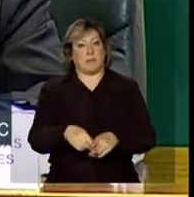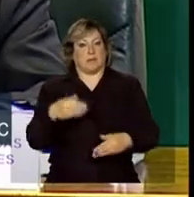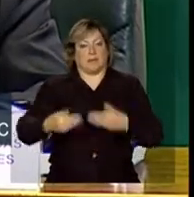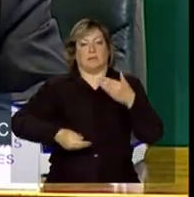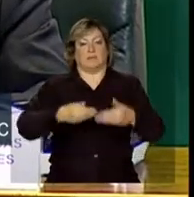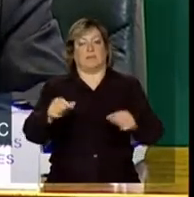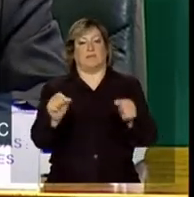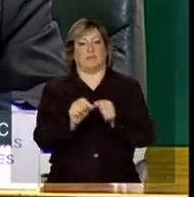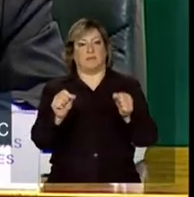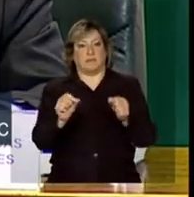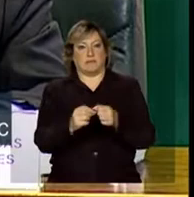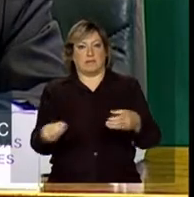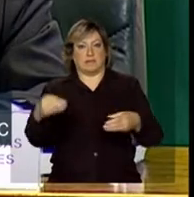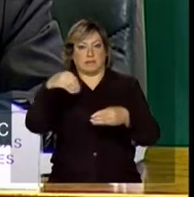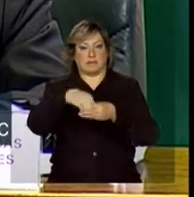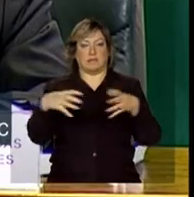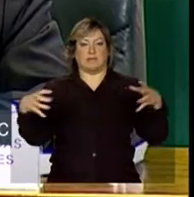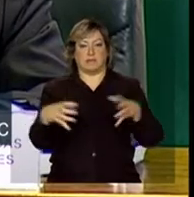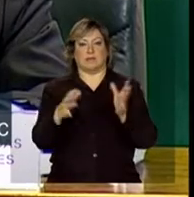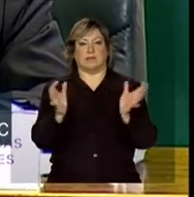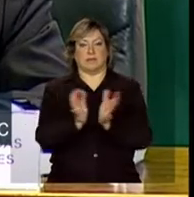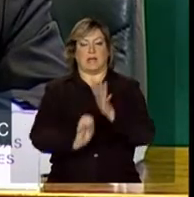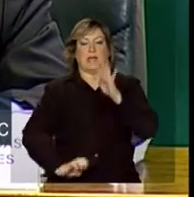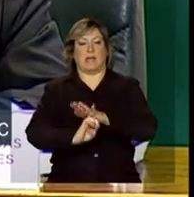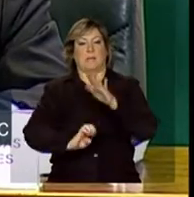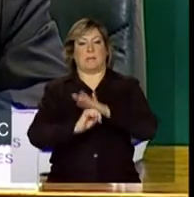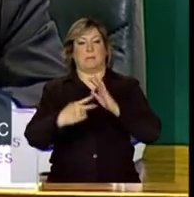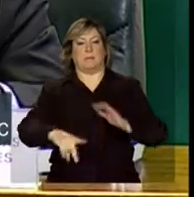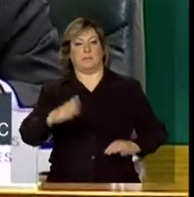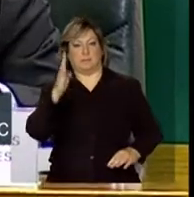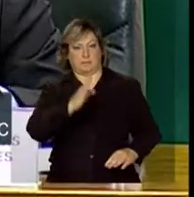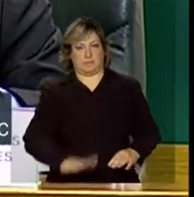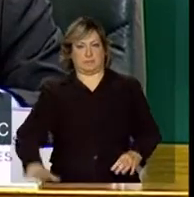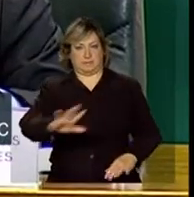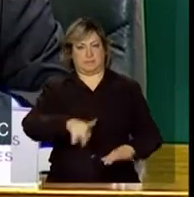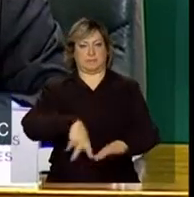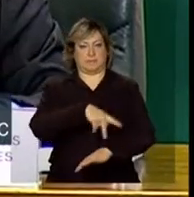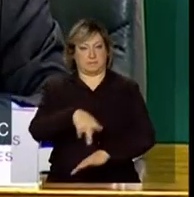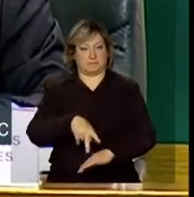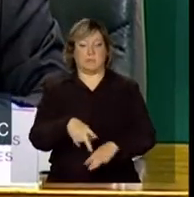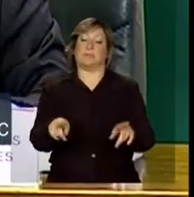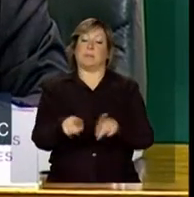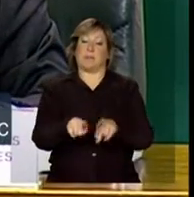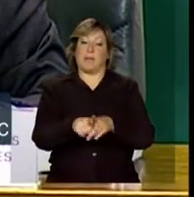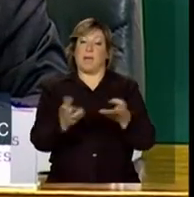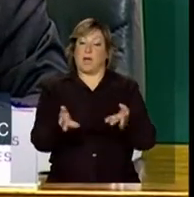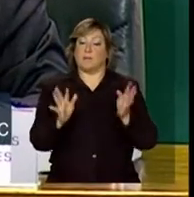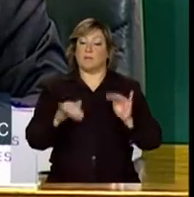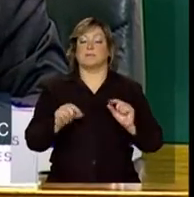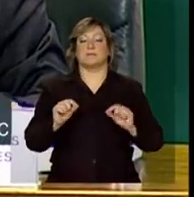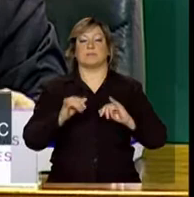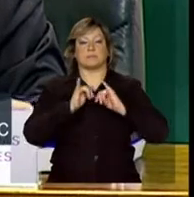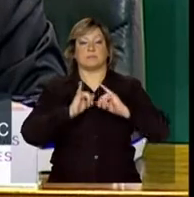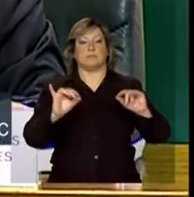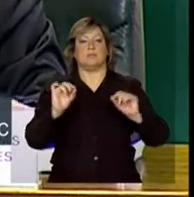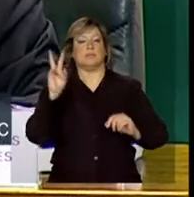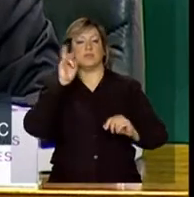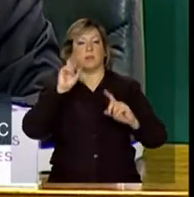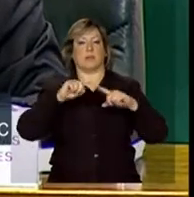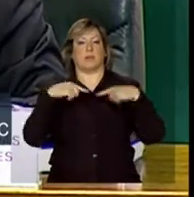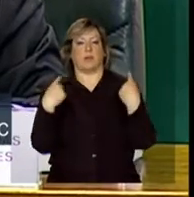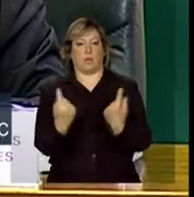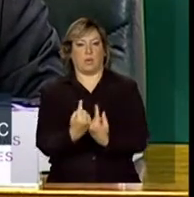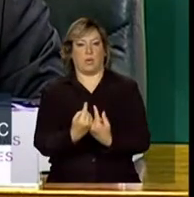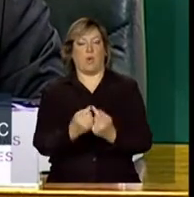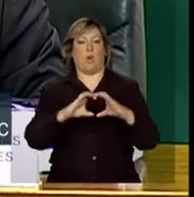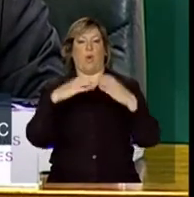internacionalização das empresas nacionais por fim faço referência a realização a margem da reunião de cúpulas